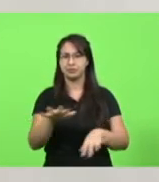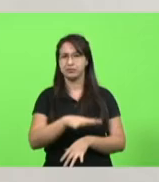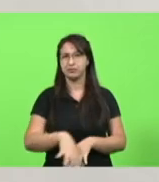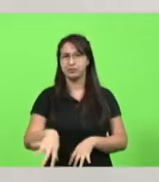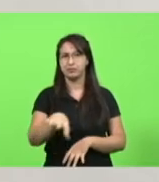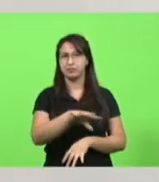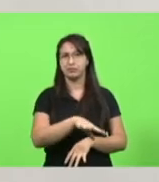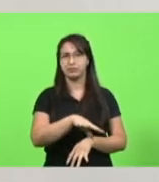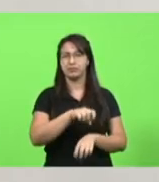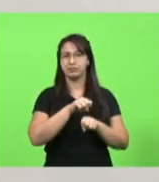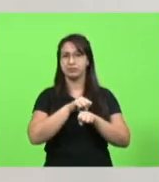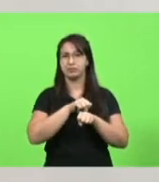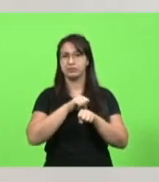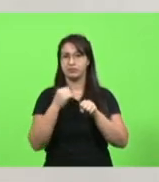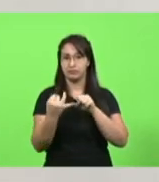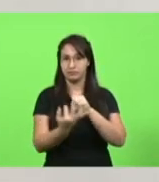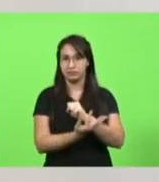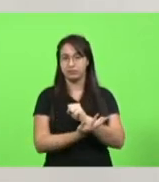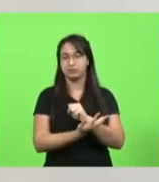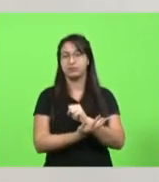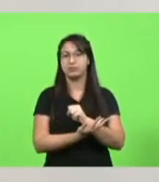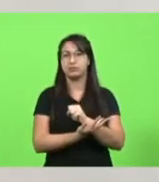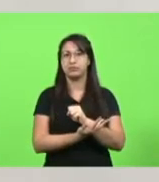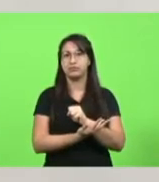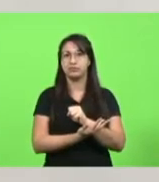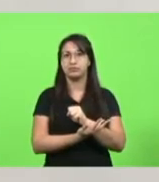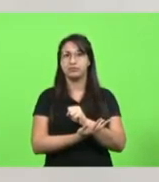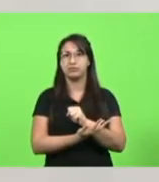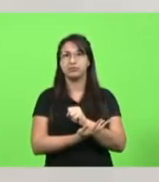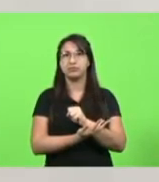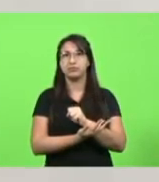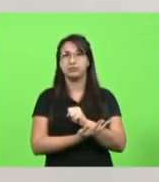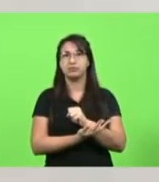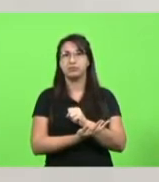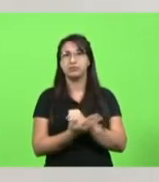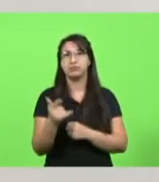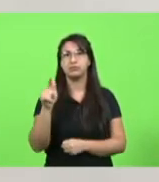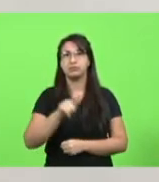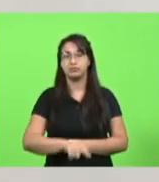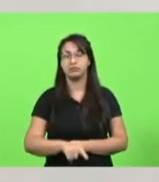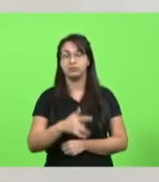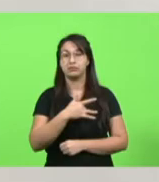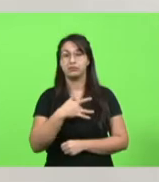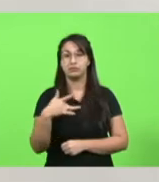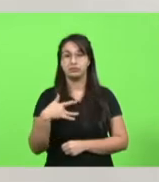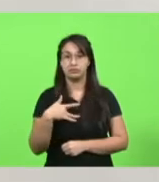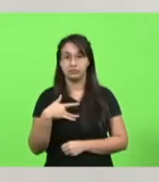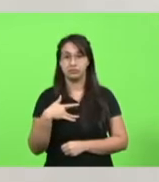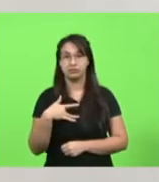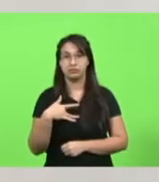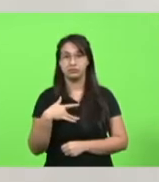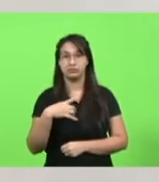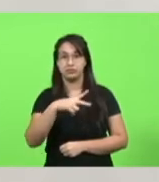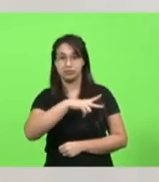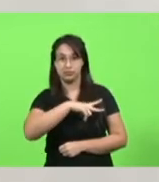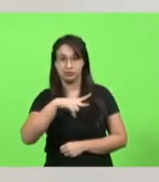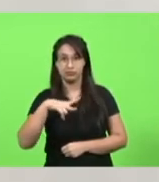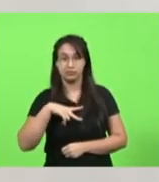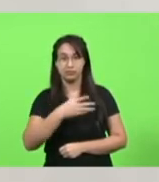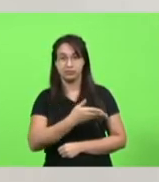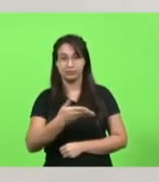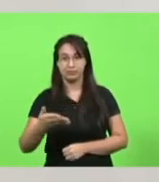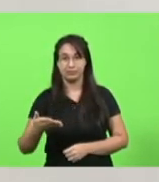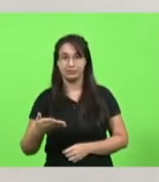da pandemia que a gente vive, do Covid-19, além da saúde pública que vem padecendo